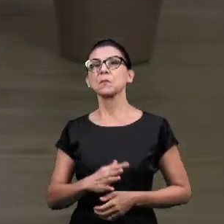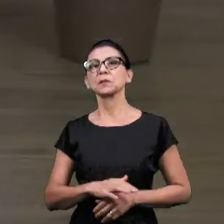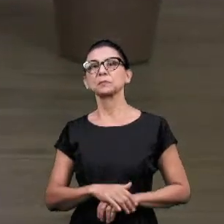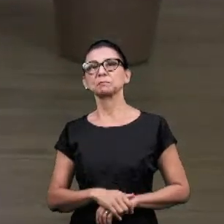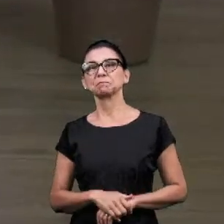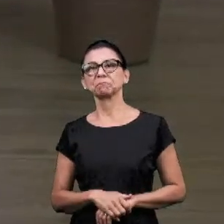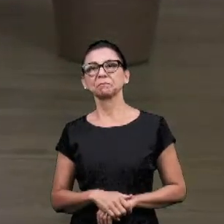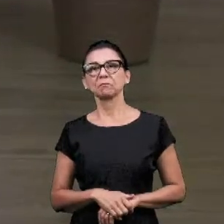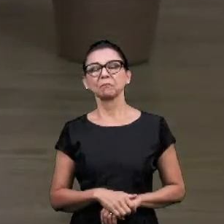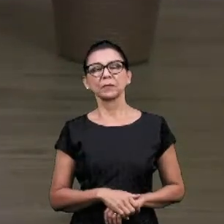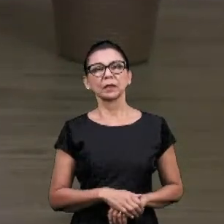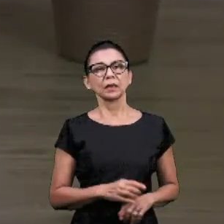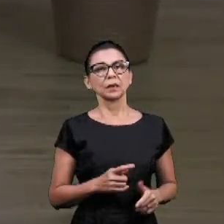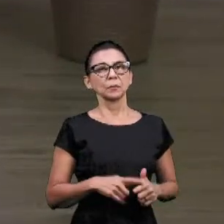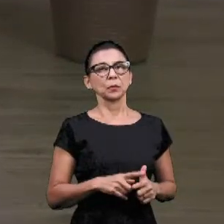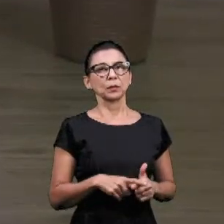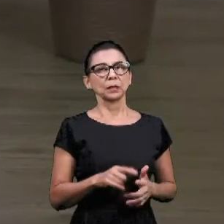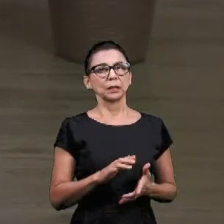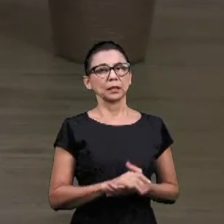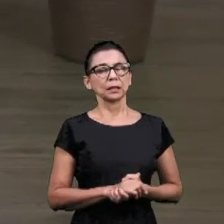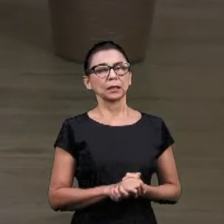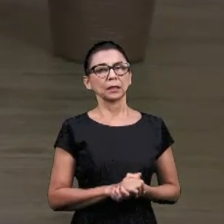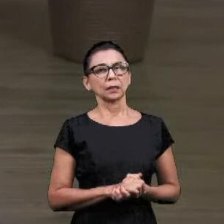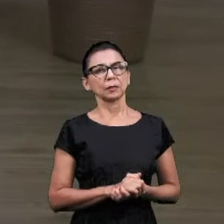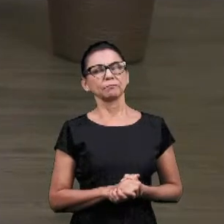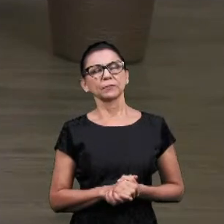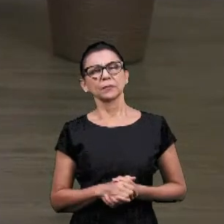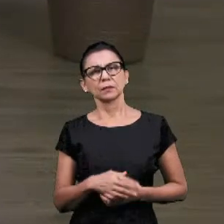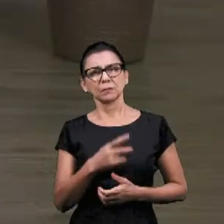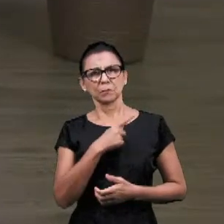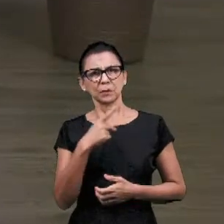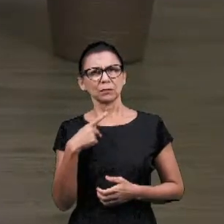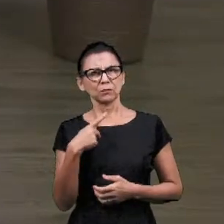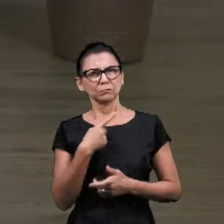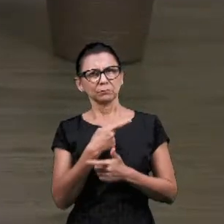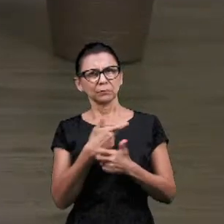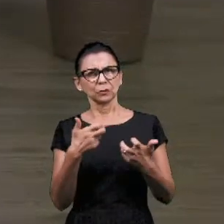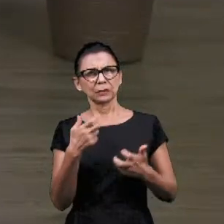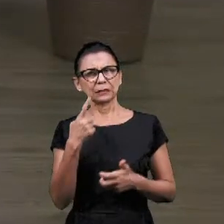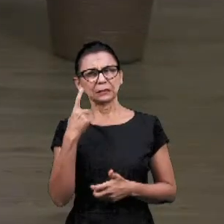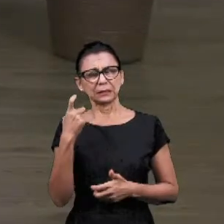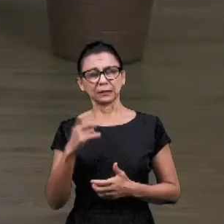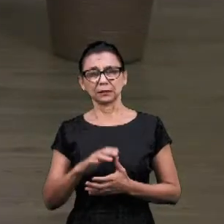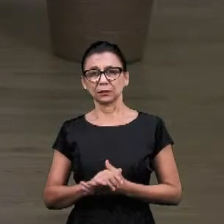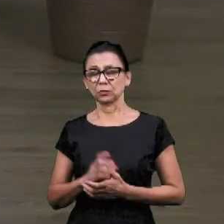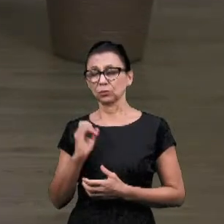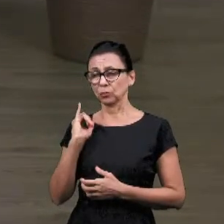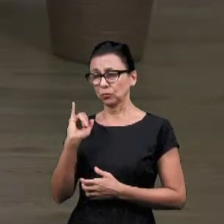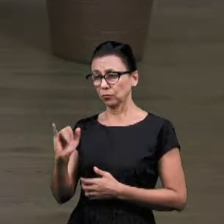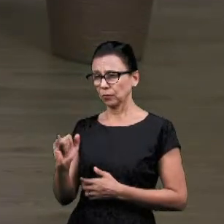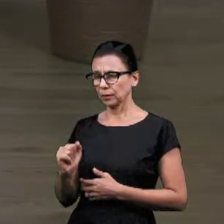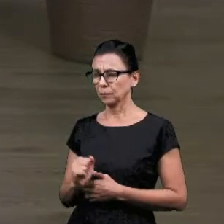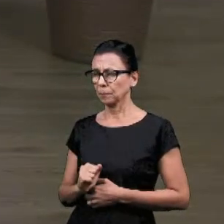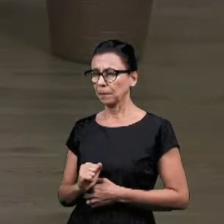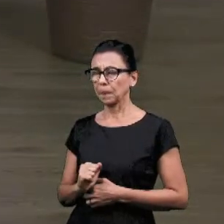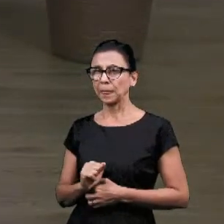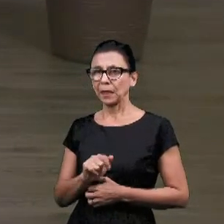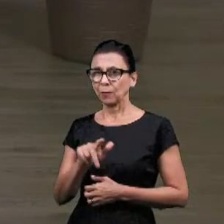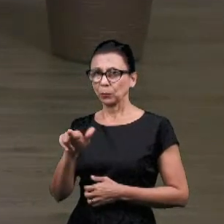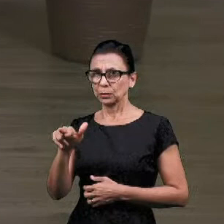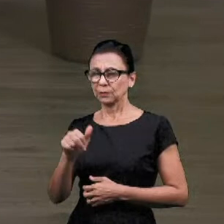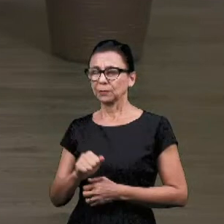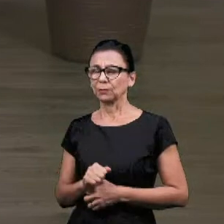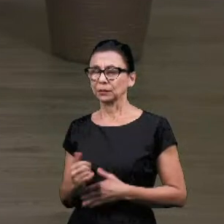negócio interessante. Eu, às vezes, digo aos irmãos do púlpito, falo assim, irmãos, quando o irmão receber a bênção, conta também. Conta com o